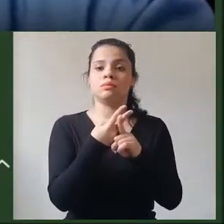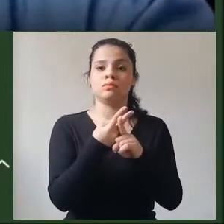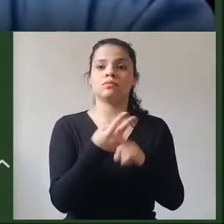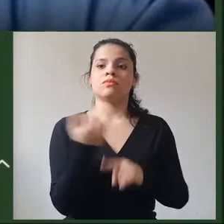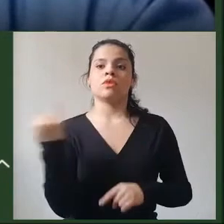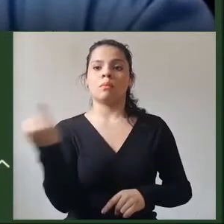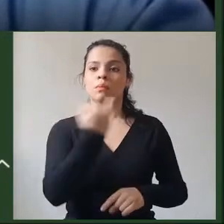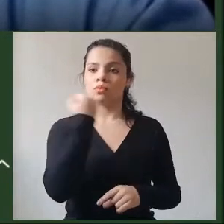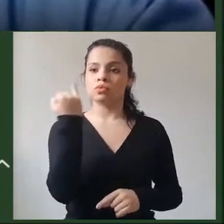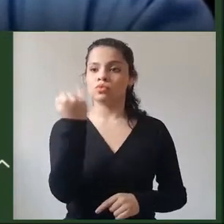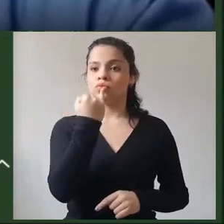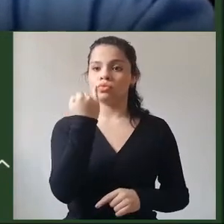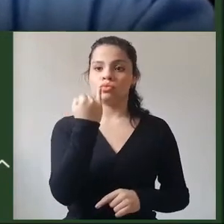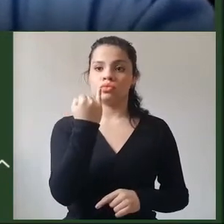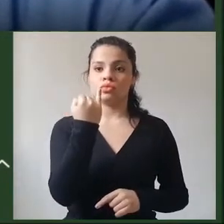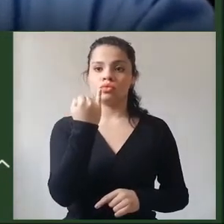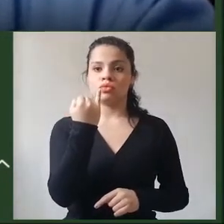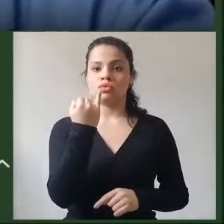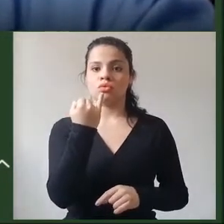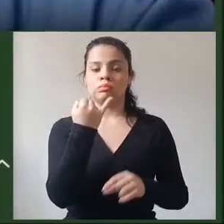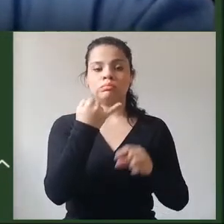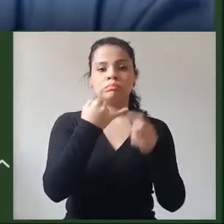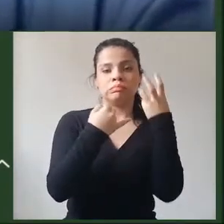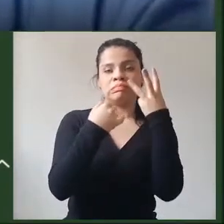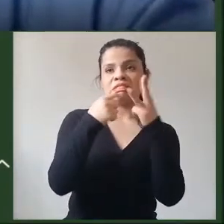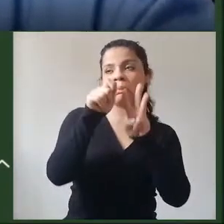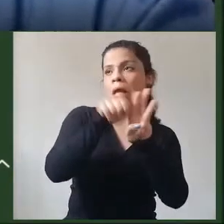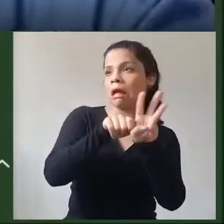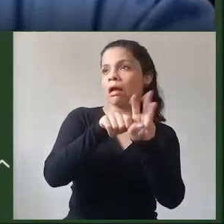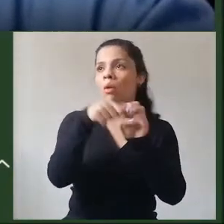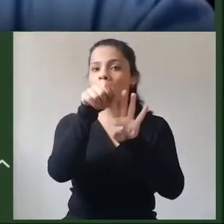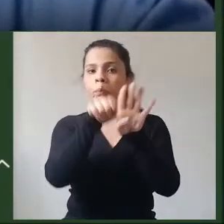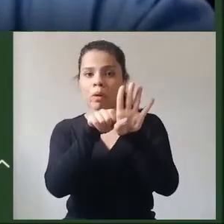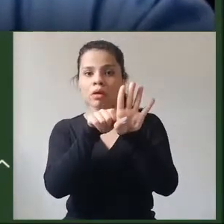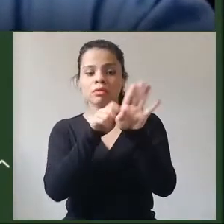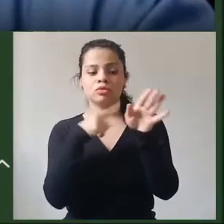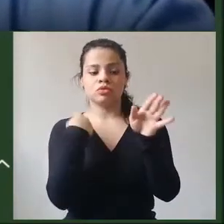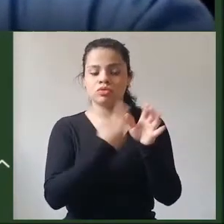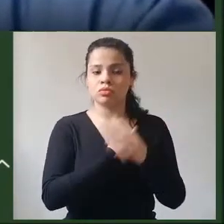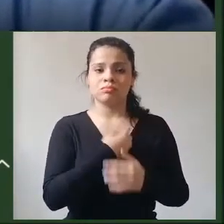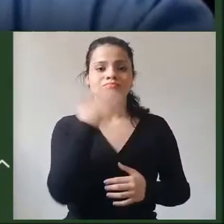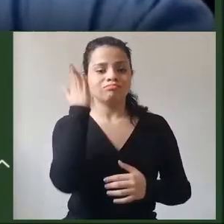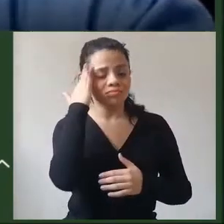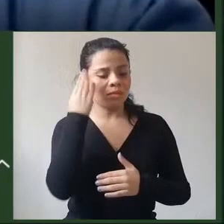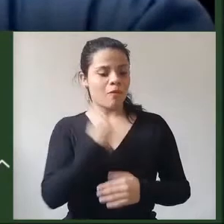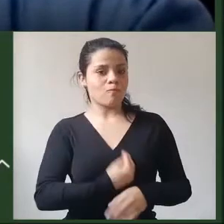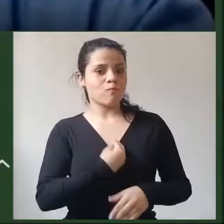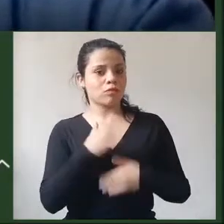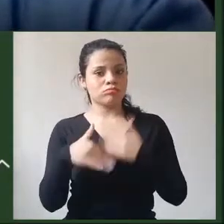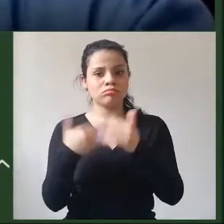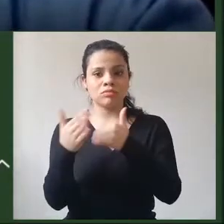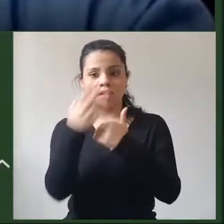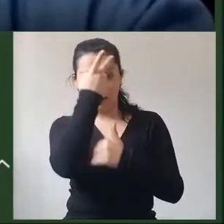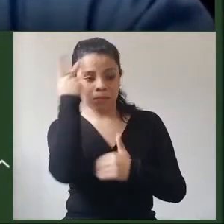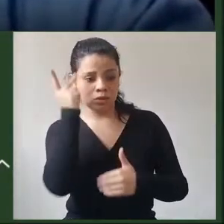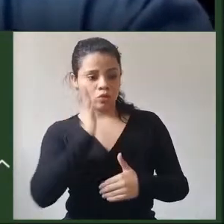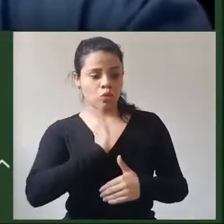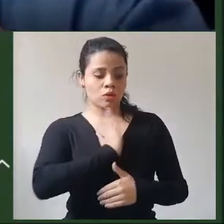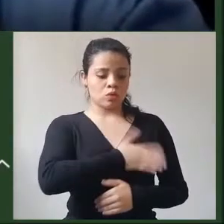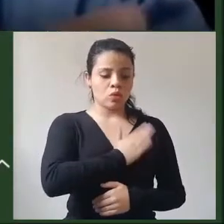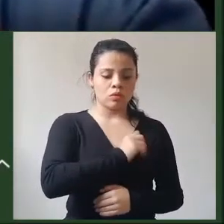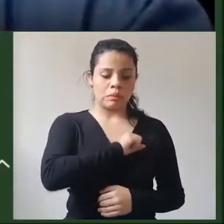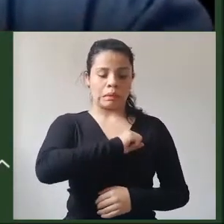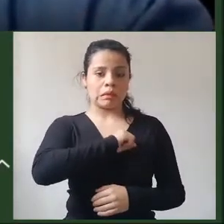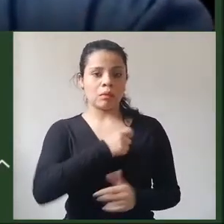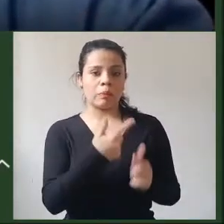protejam ainda mais. Foi interessante que nestes 3-4 meses, você sabe, a vida continua,